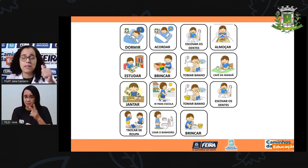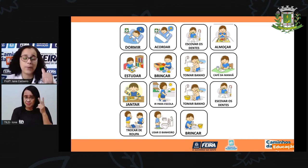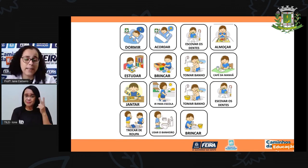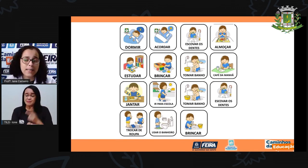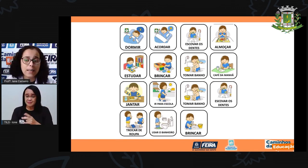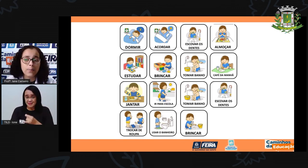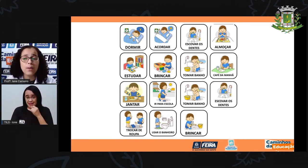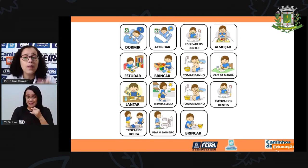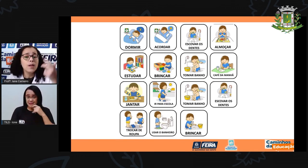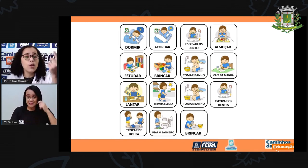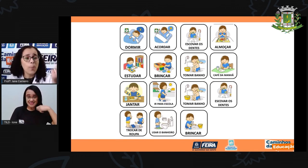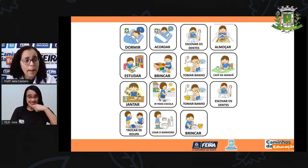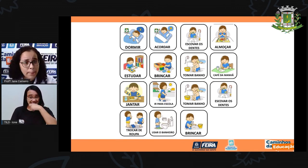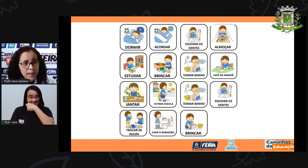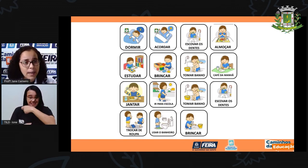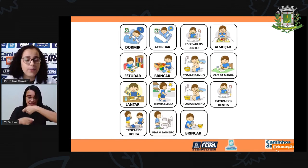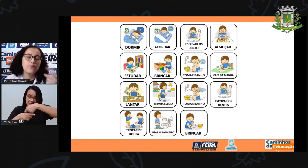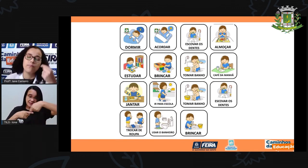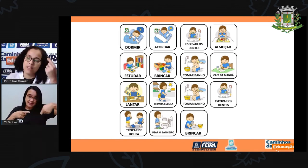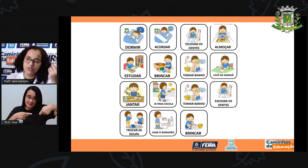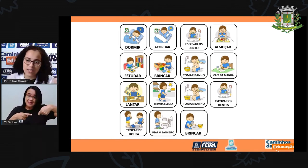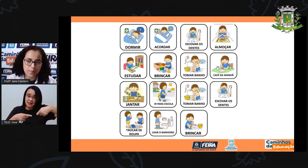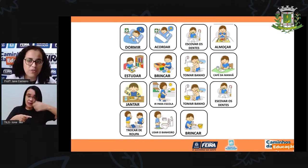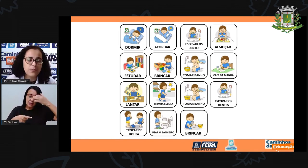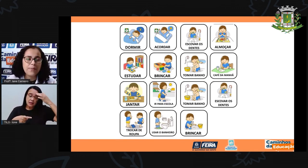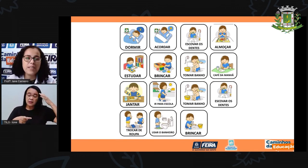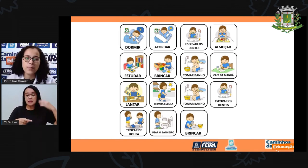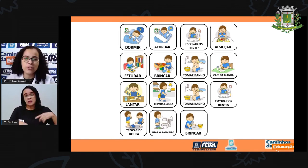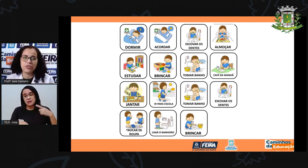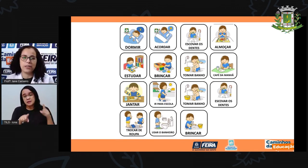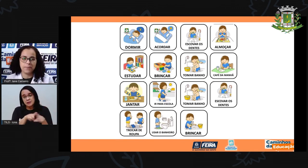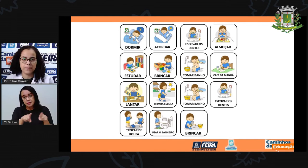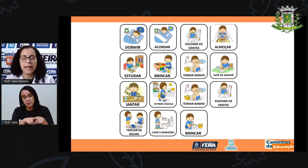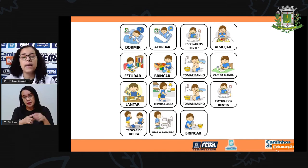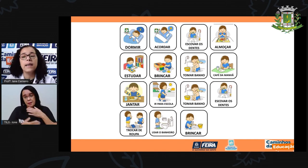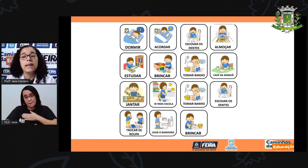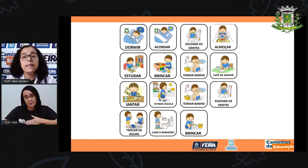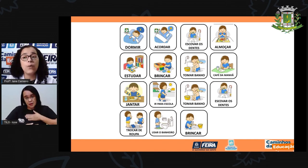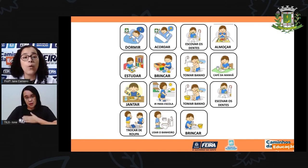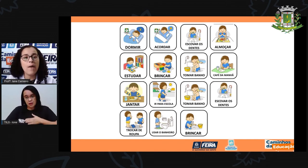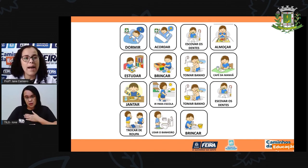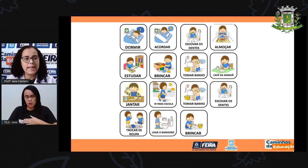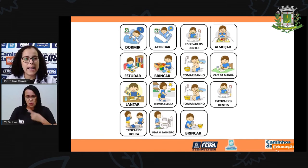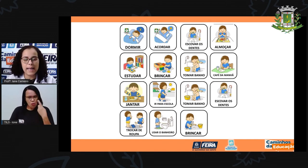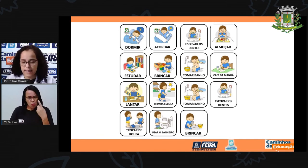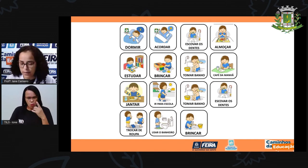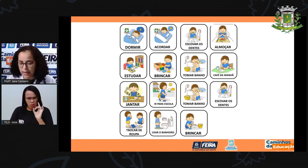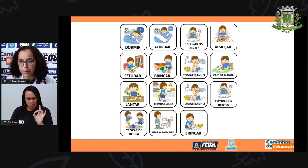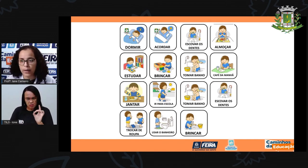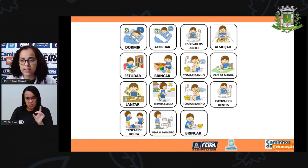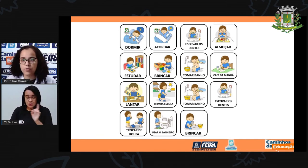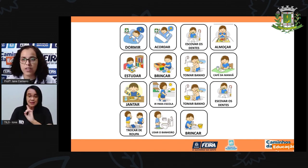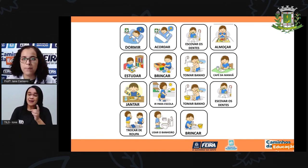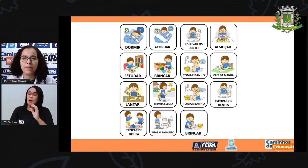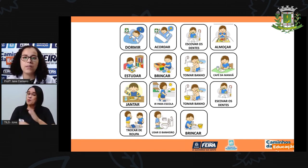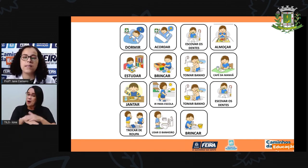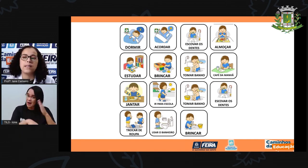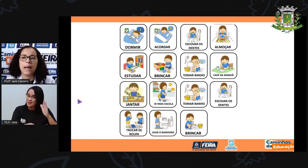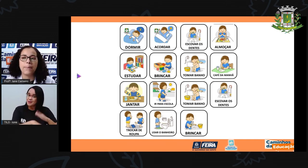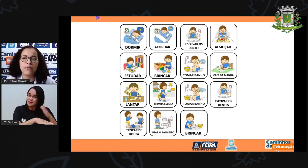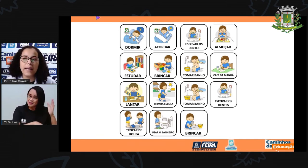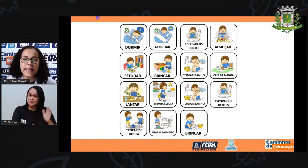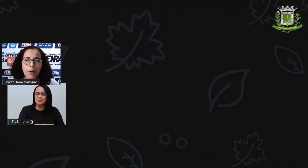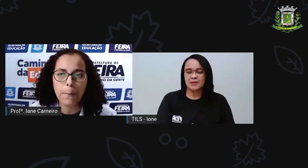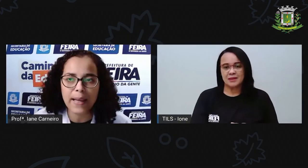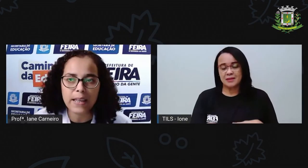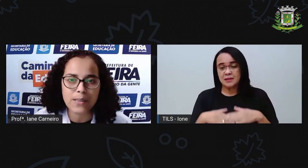os dentes, por exemplo. Tomar banho, a gente faz mais de uma vez por dia, né? Então, qual é a ideia, né? O a Pró quer sugerir pra vocês?